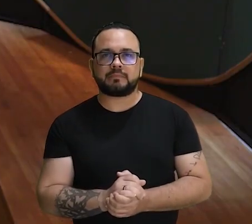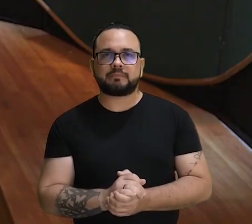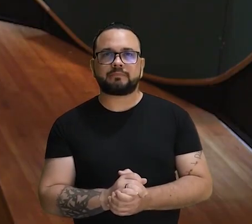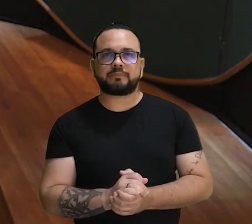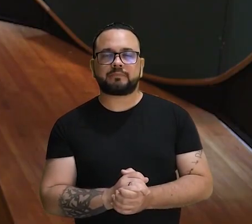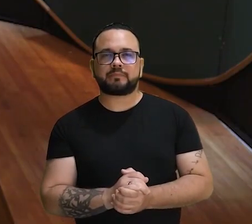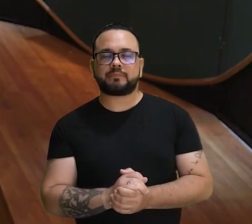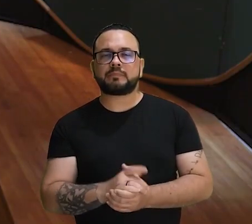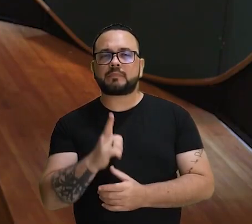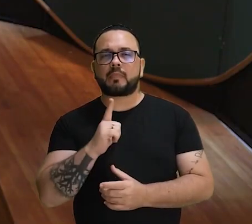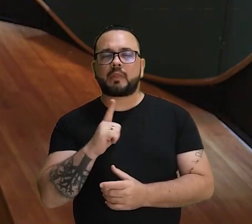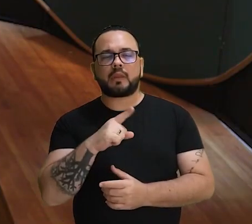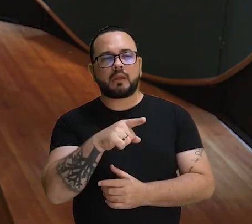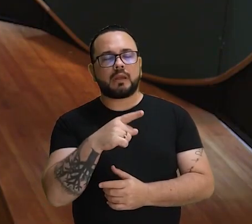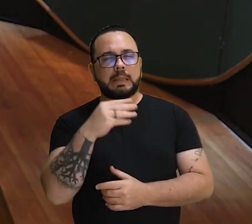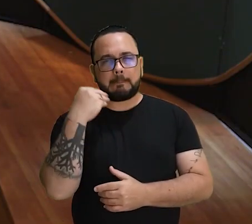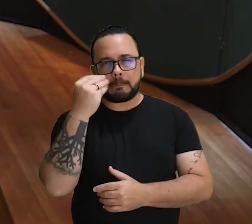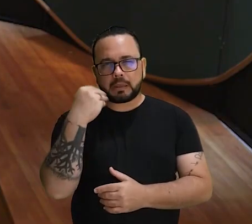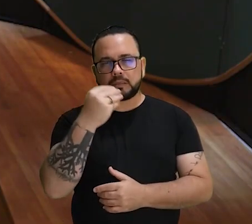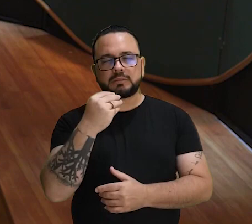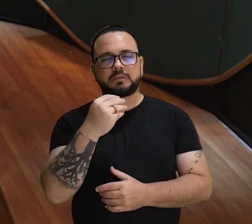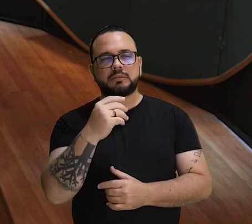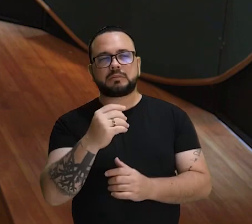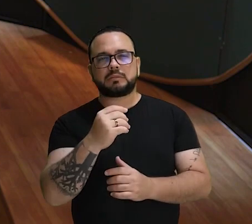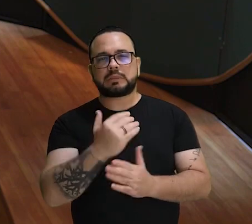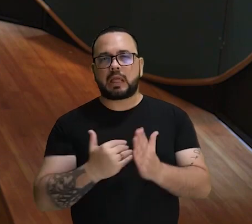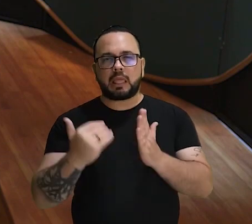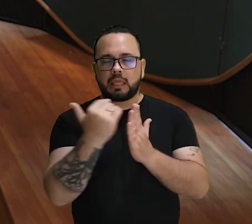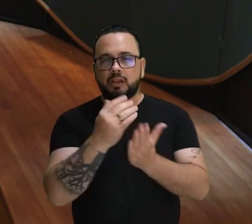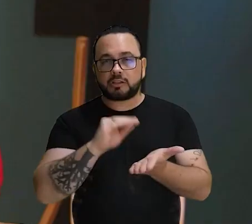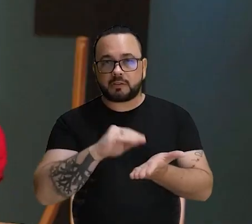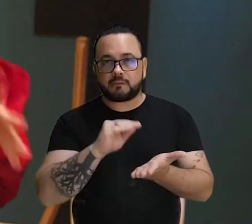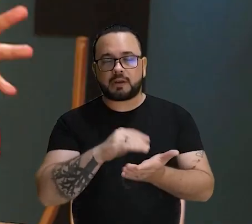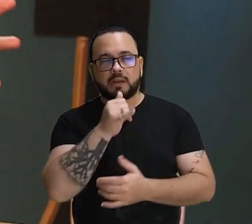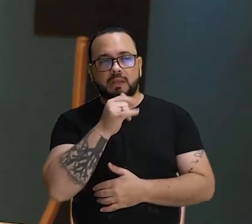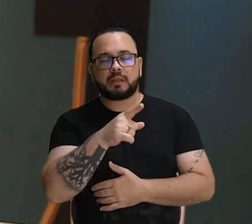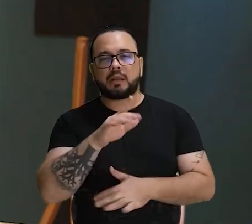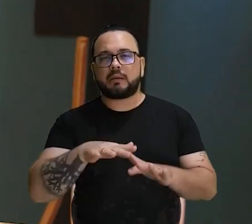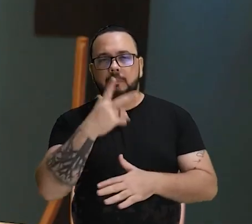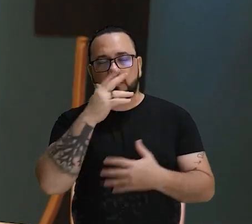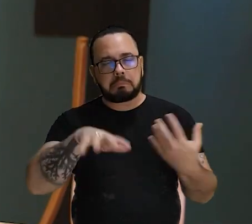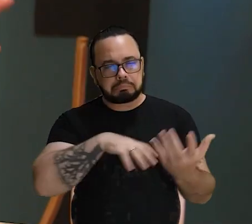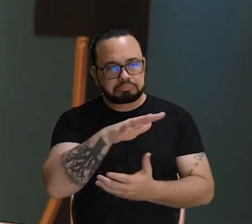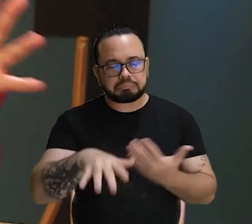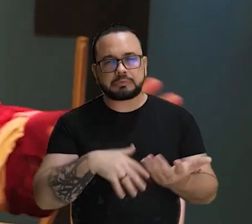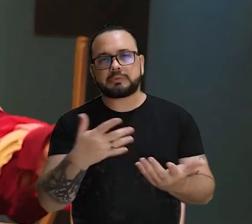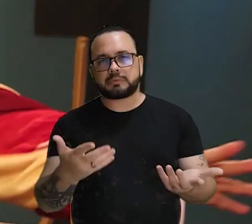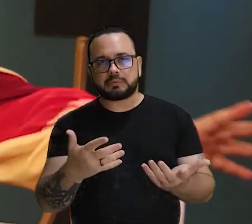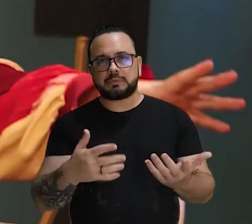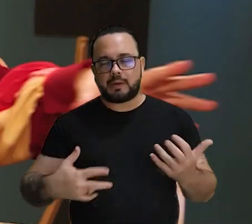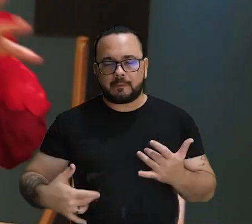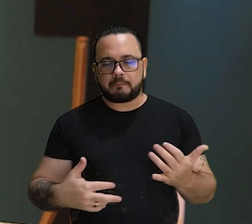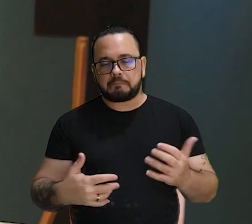E aí ela tem essa brincadeira com acessos e faltas. Então tem hora que é falta a sanfona, tem hora que é caos, tem hora que é trânsito no